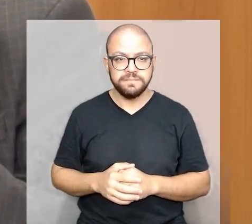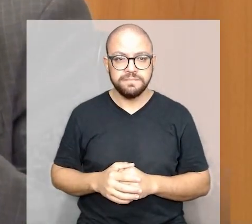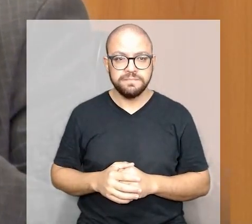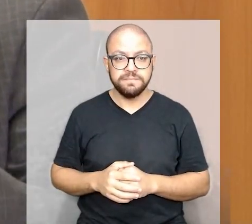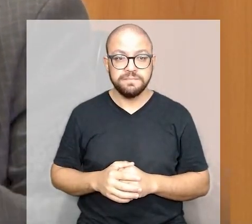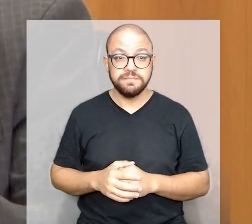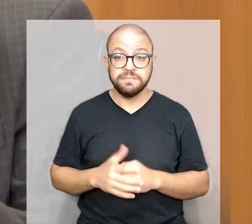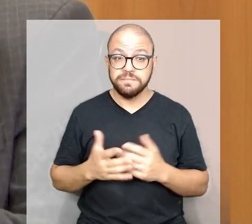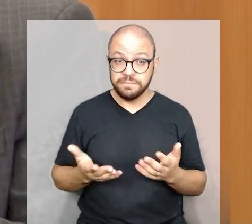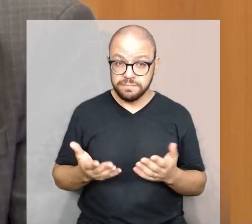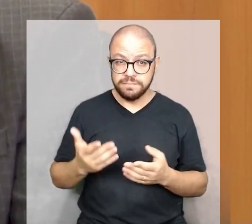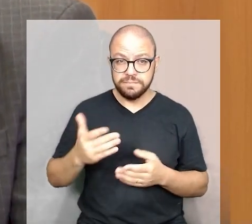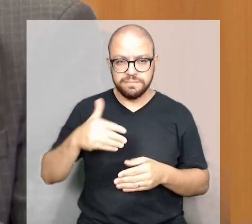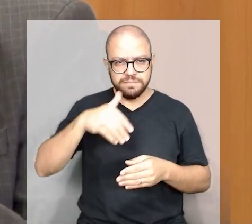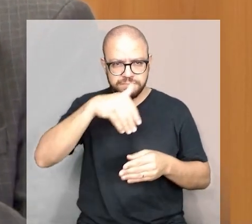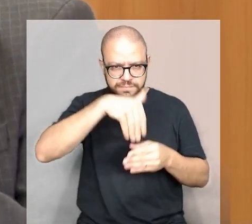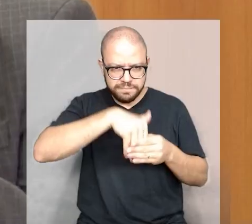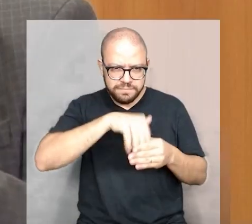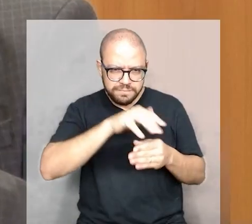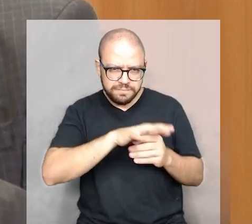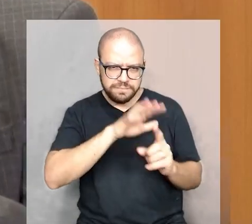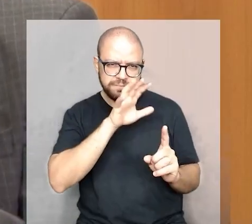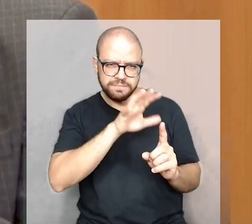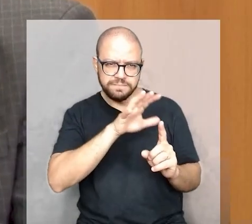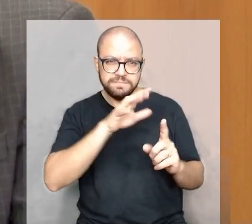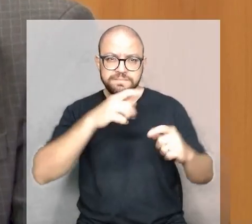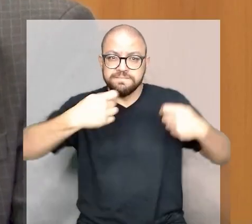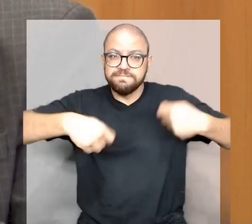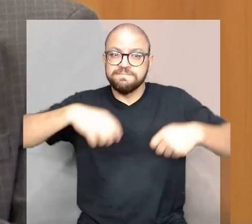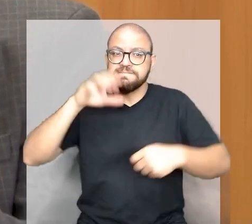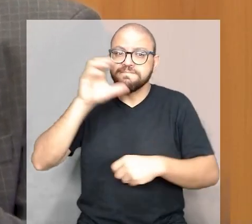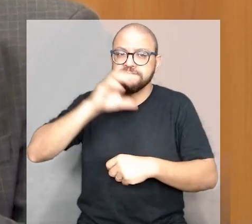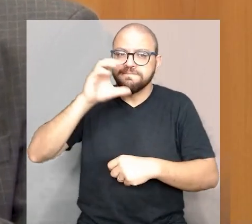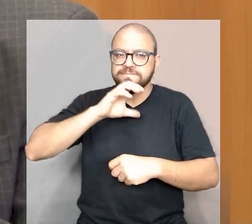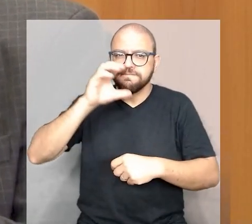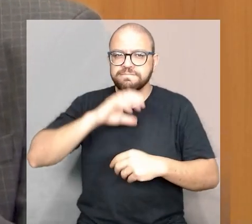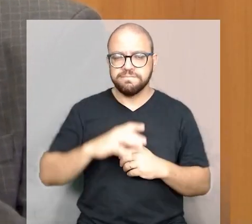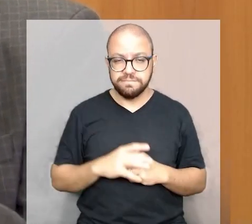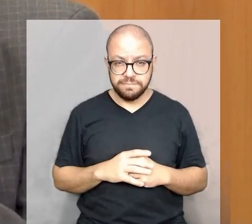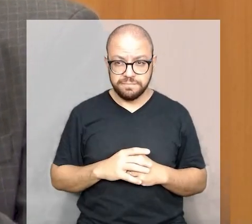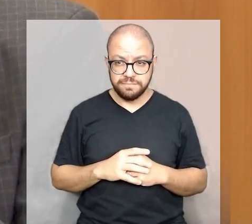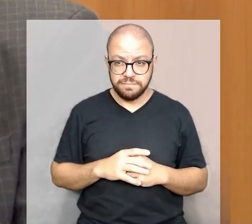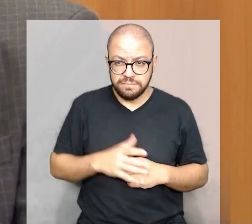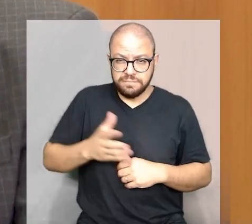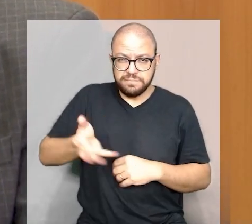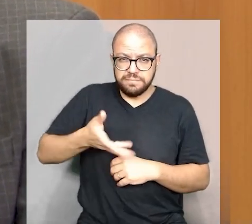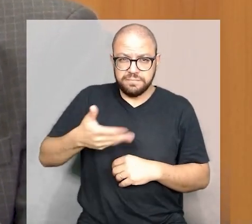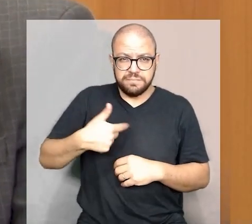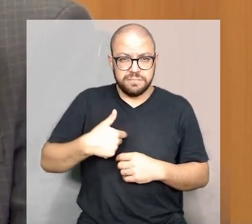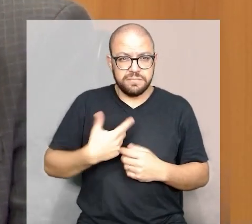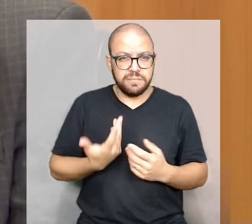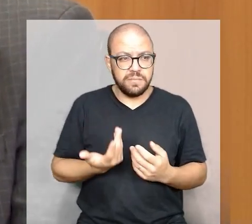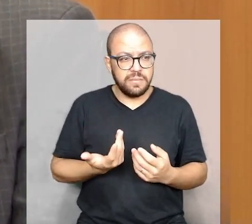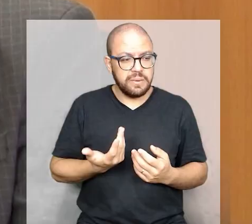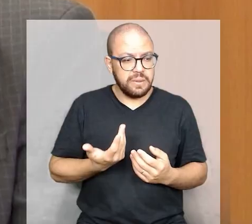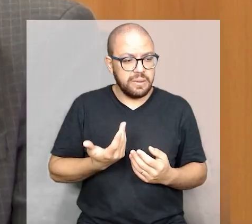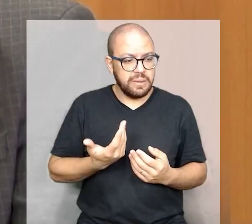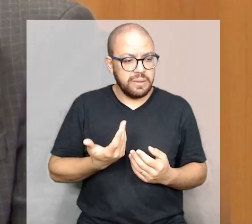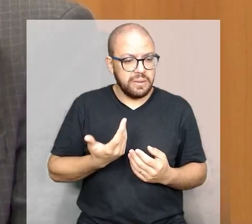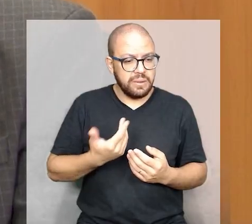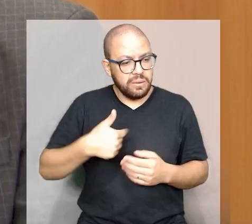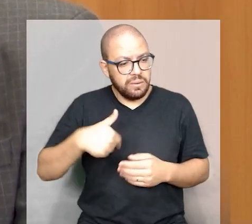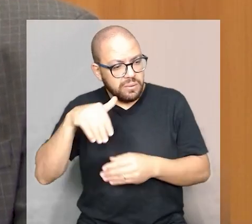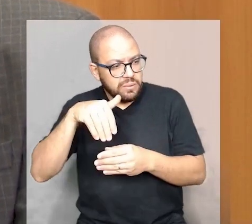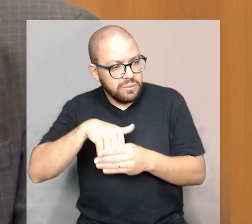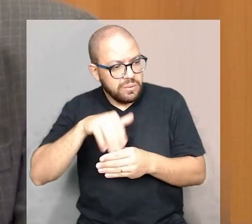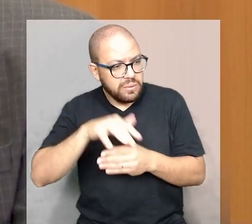ou fazemos uma inspeção. Esses prazos são de dias. No assédio eleitoral, o que nós aprendemos? Tem que ser rápido. Os